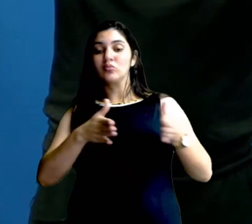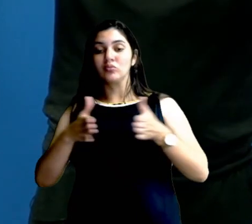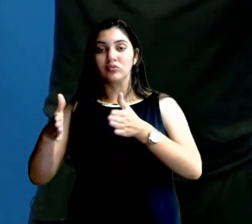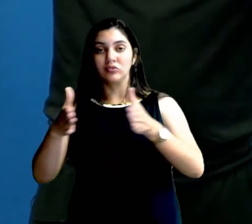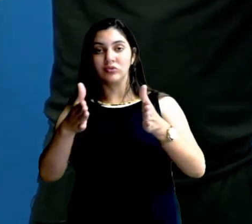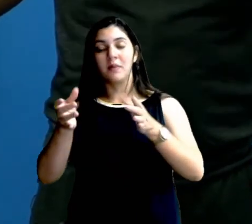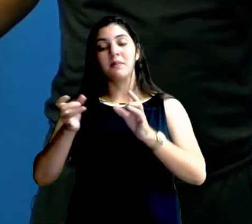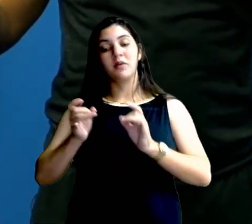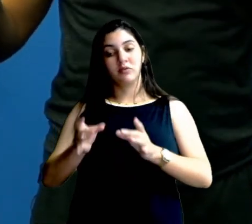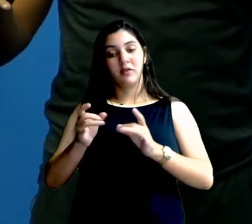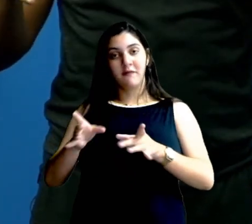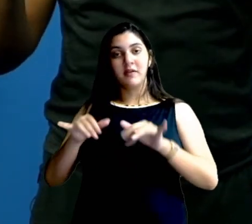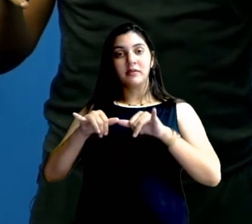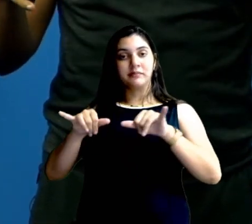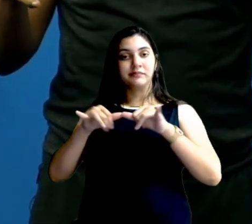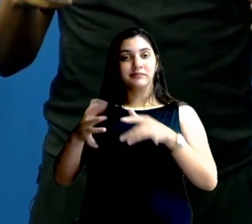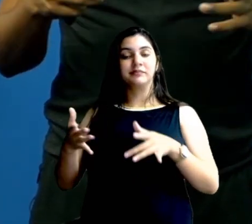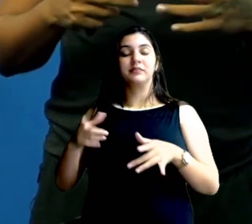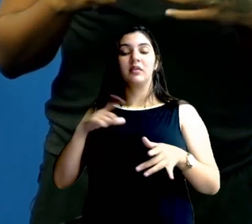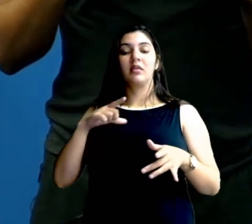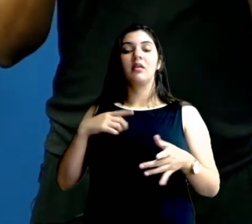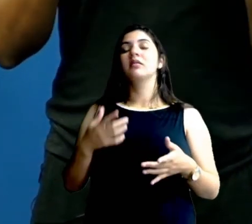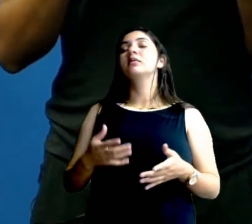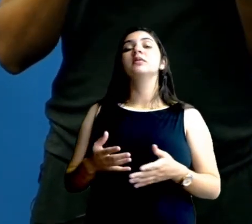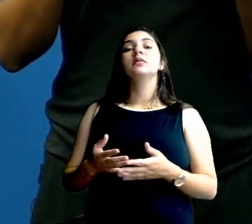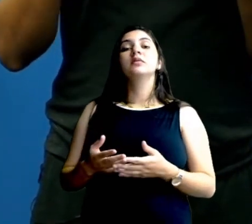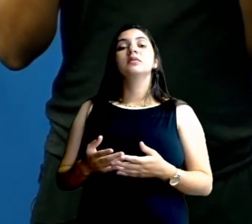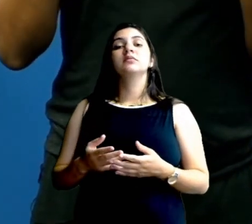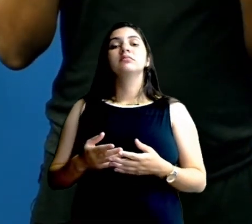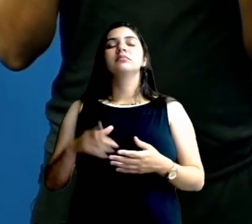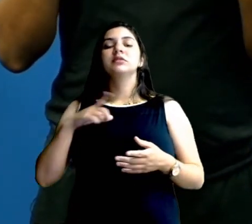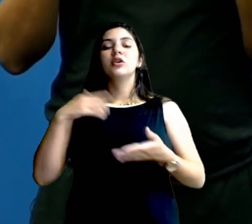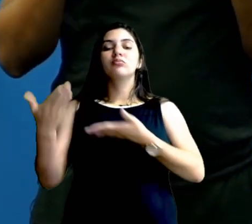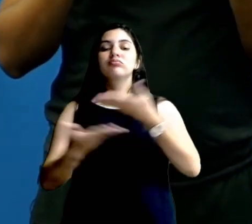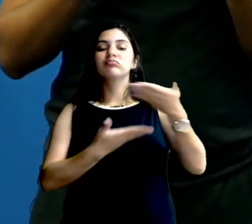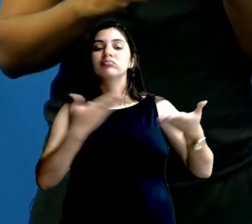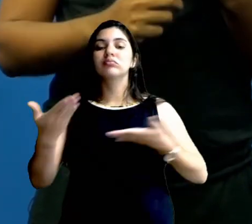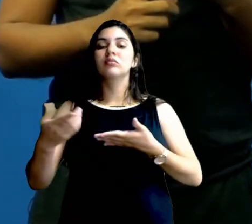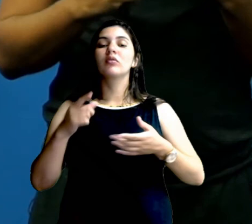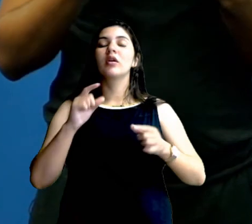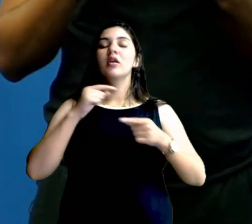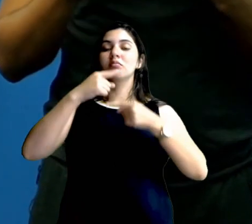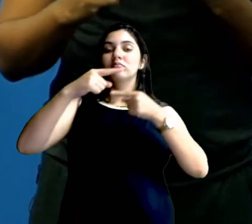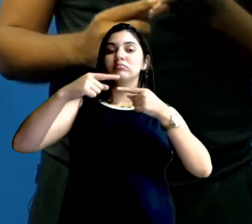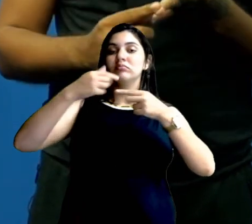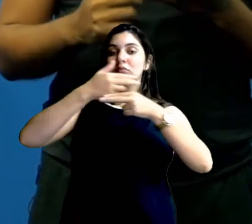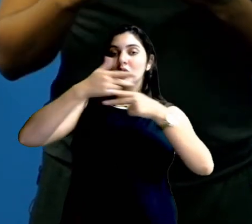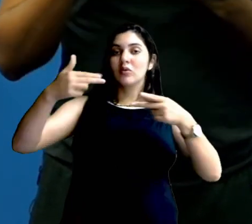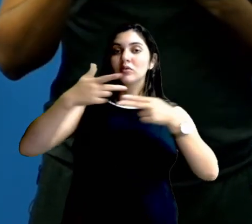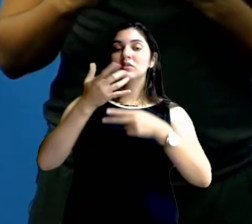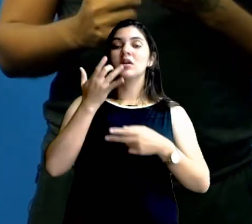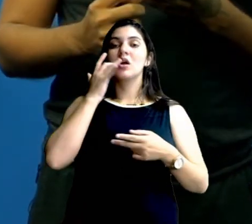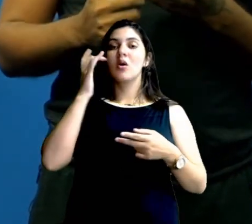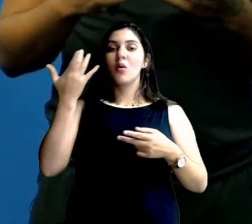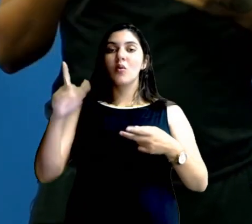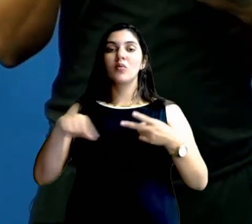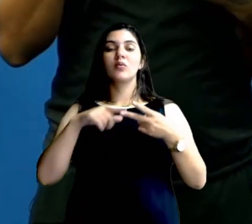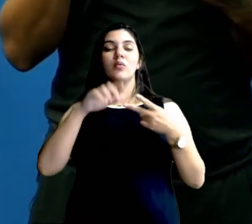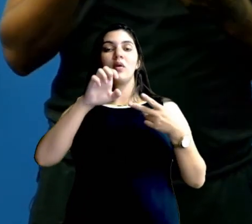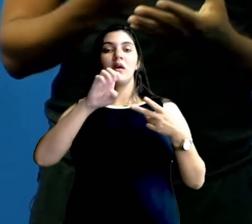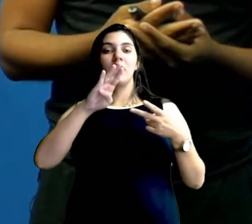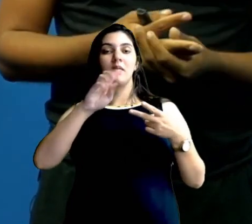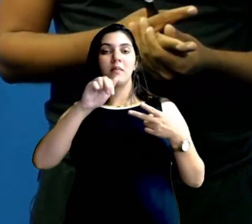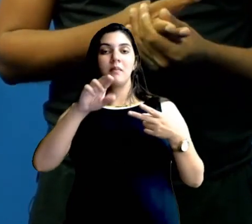rotas comerciais que eles construíram ao reino de Kush né circulavam é produtos como ouro o Marfim e Ébano